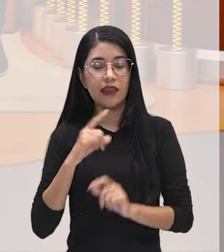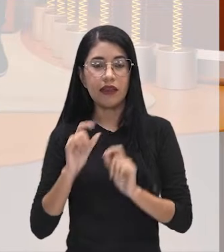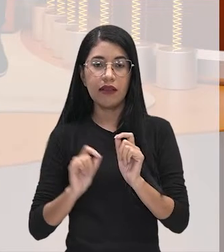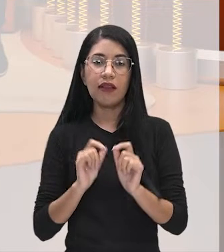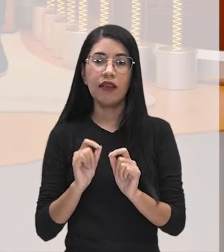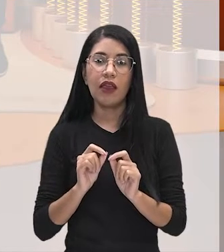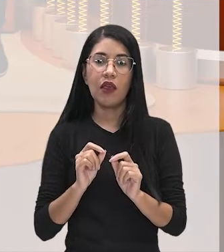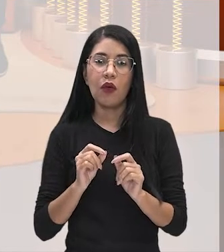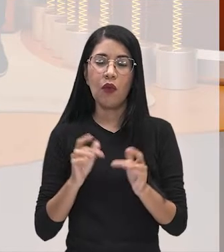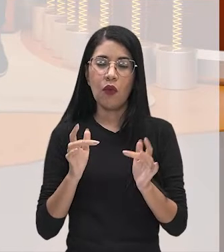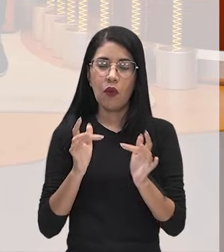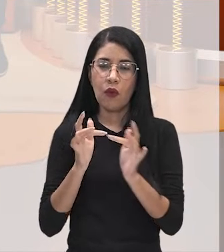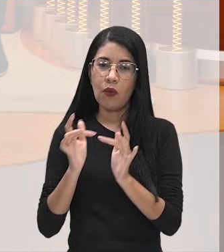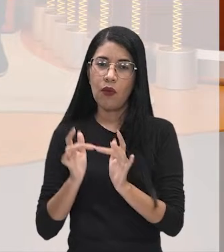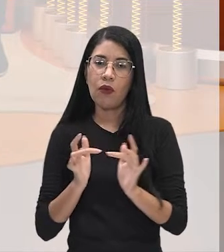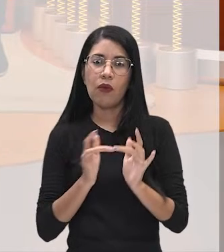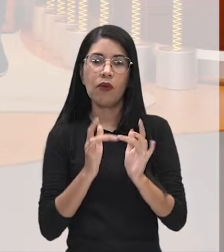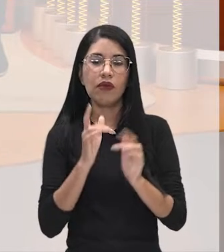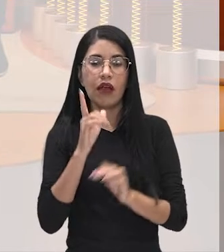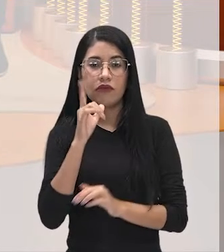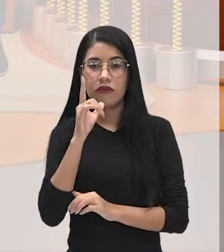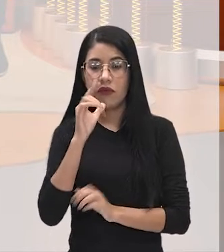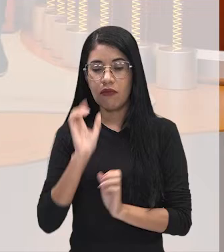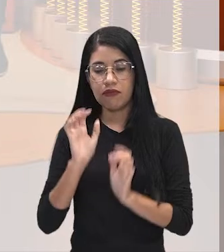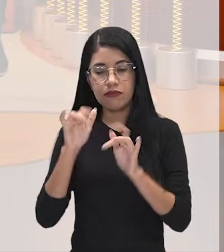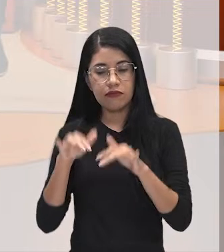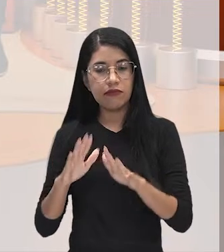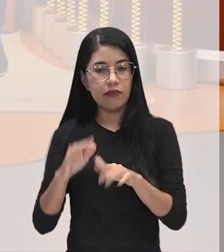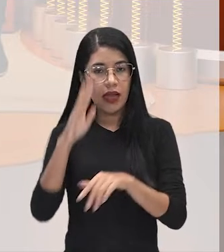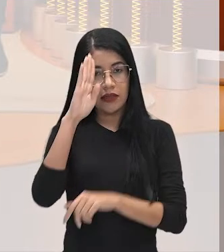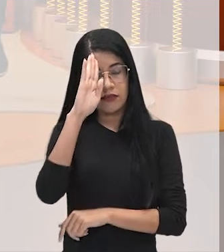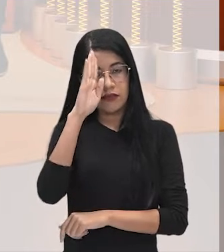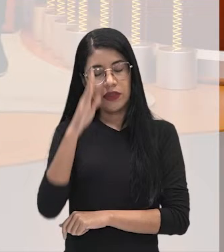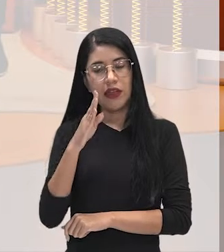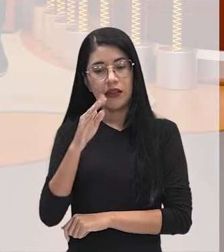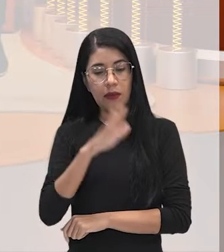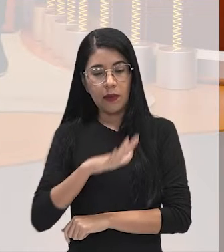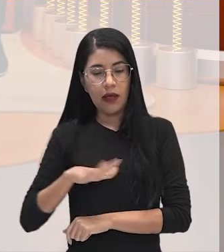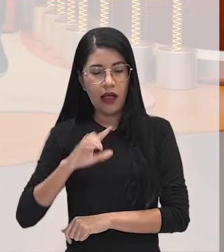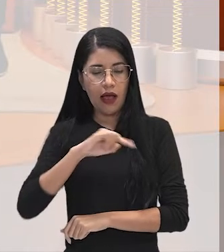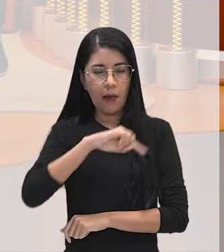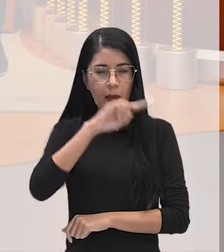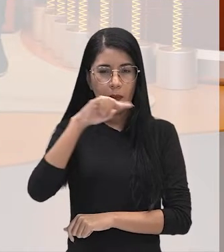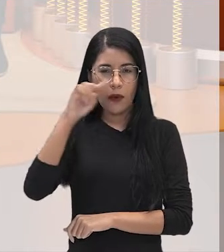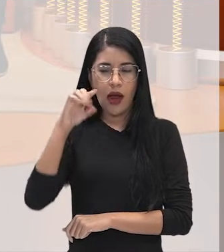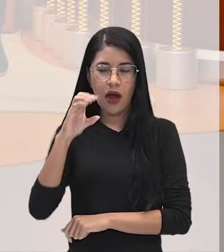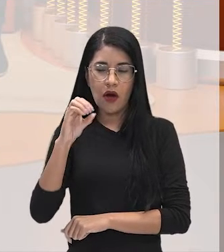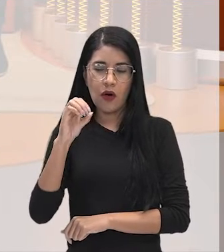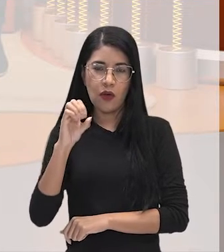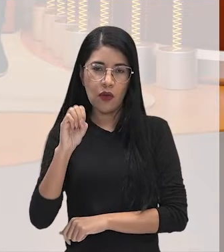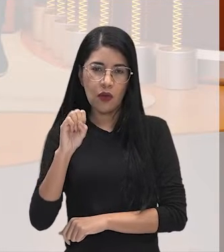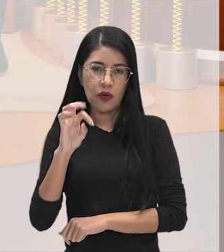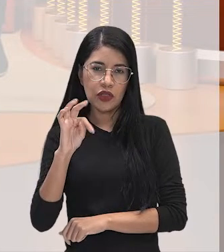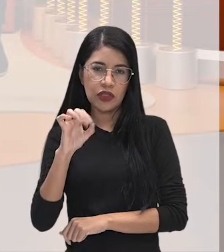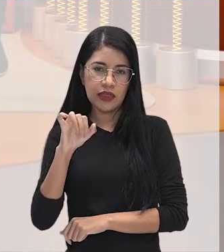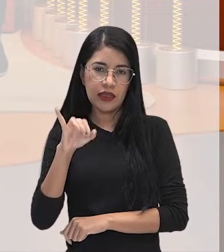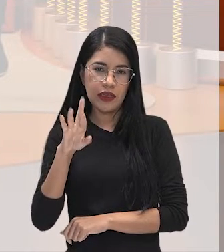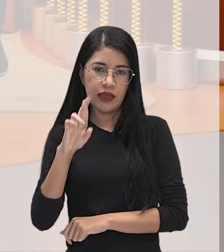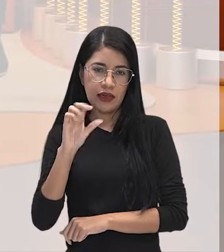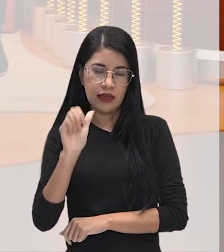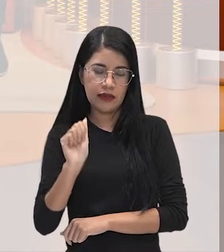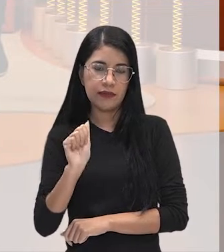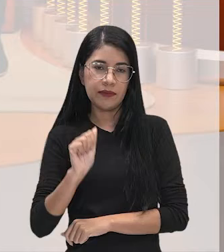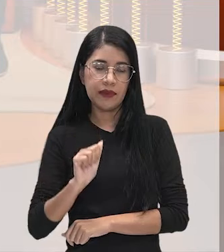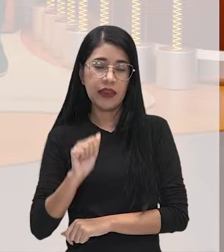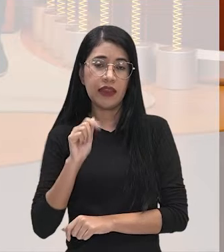o contato, então, com o mar, tá? Então, é regiões costeiras. Então, o que a gente vai ver? Que